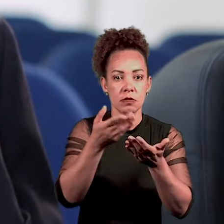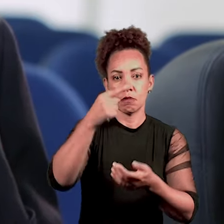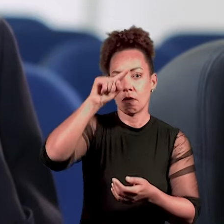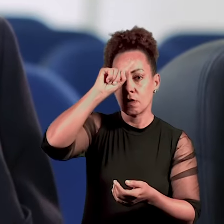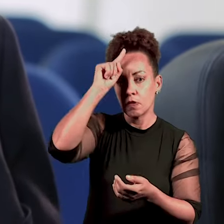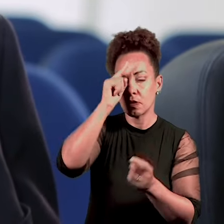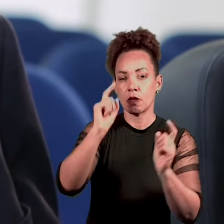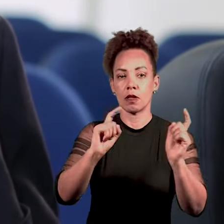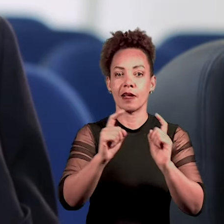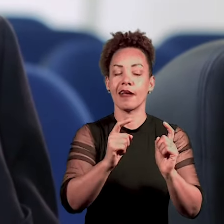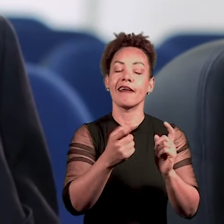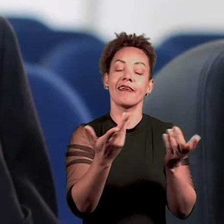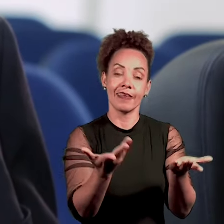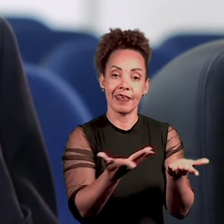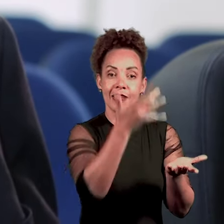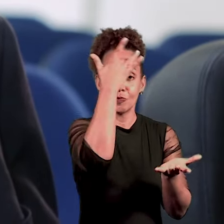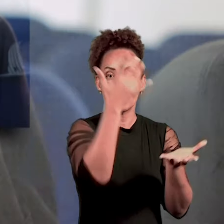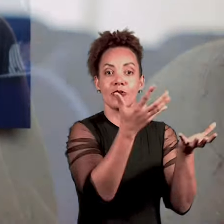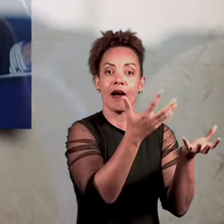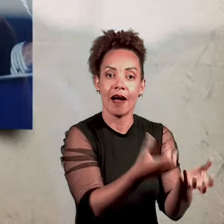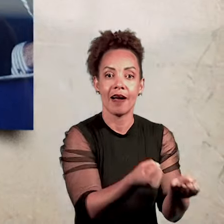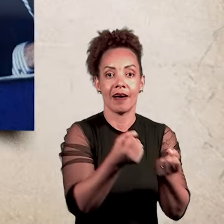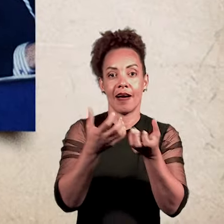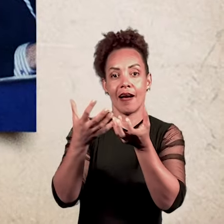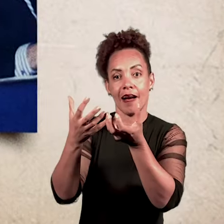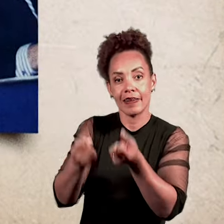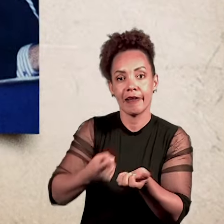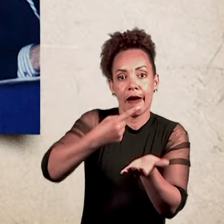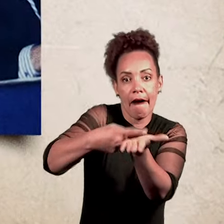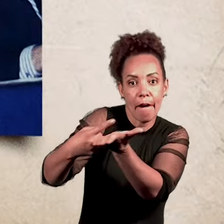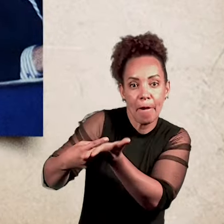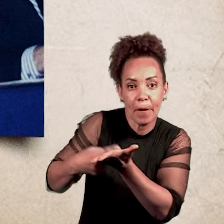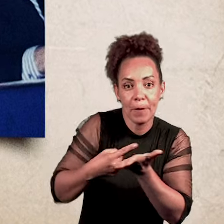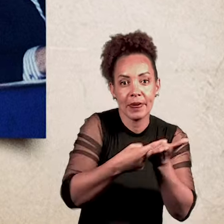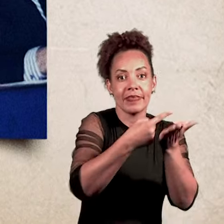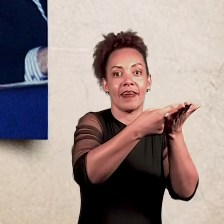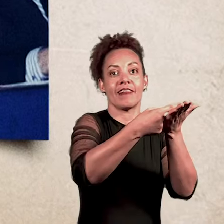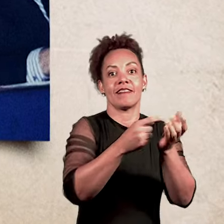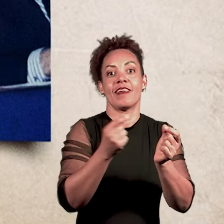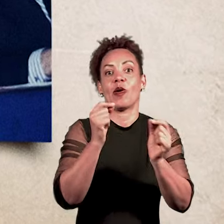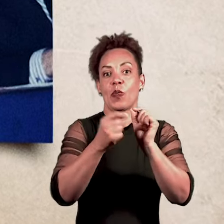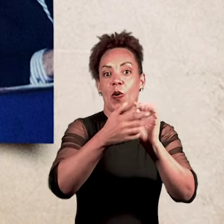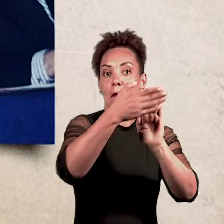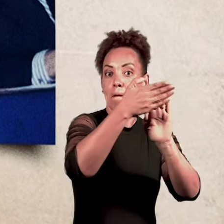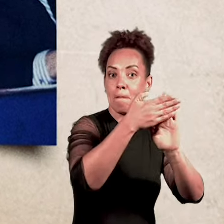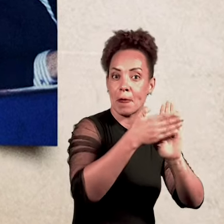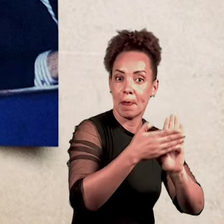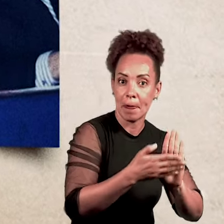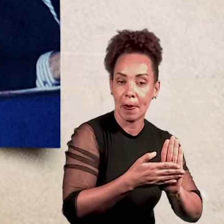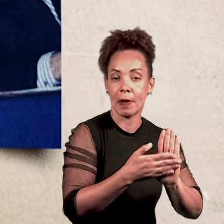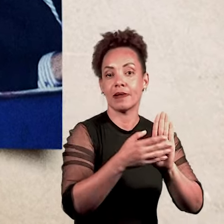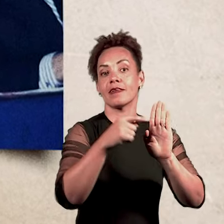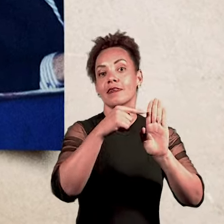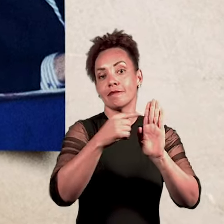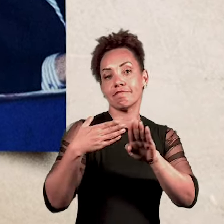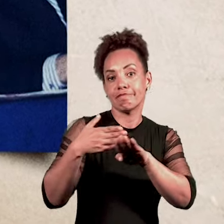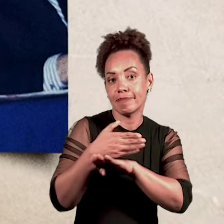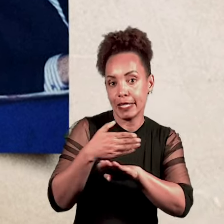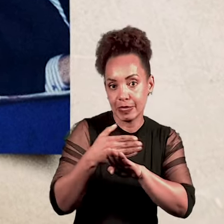ideias e normalmente conseguia convencer as pessoas de encampar a sua